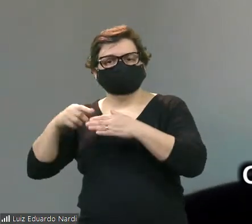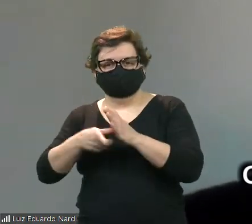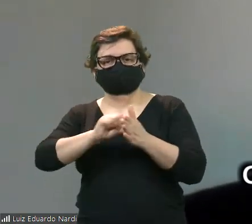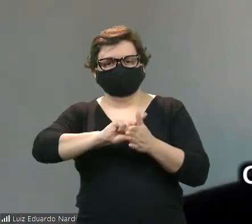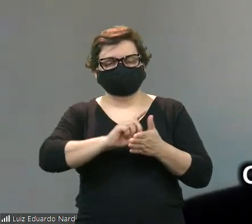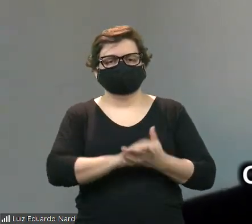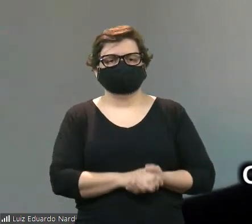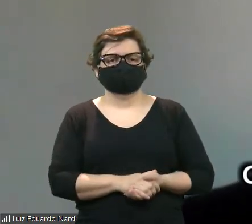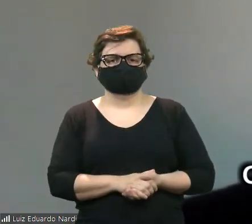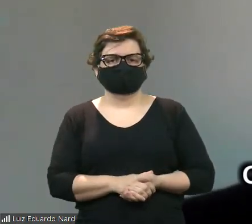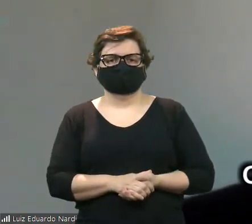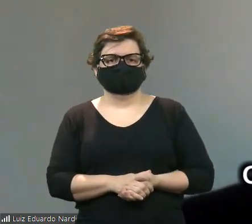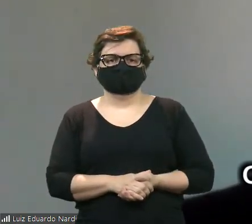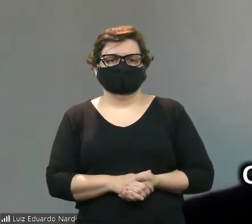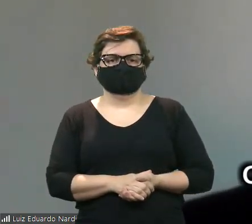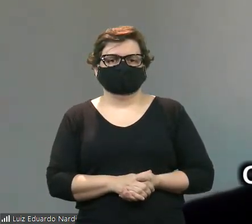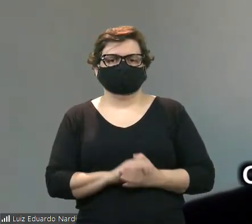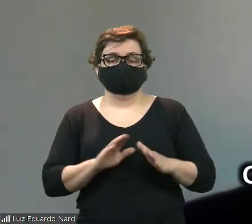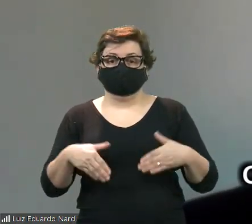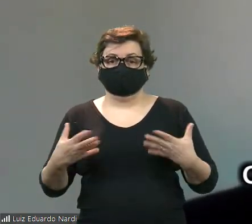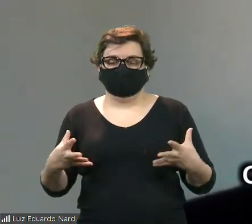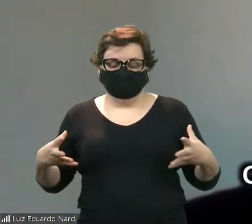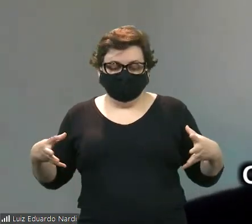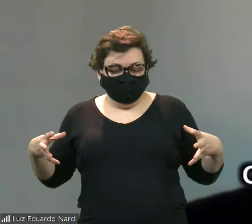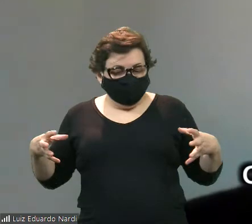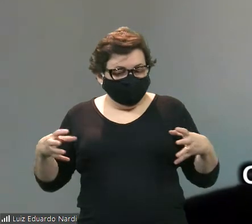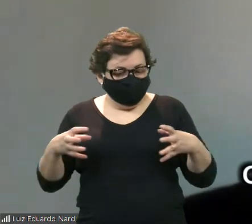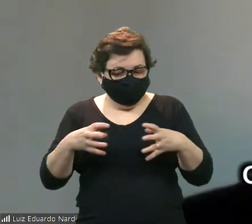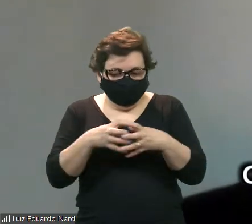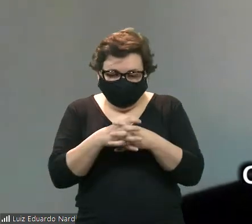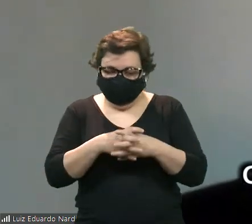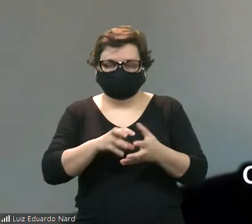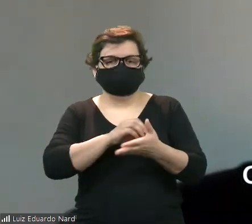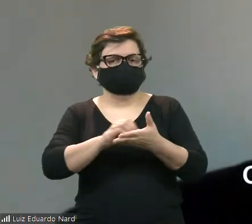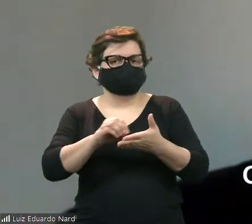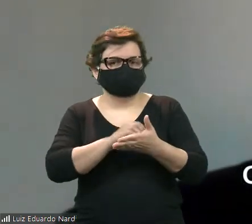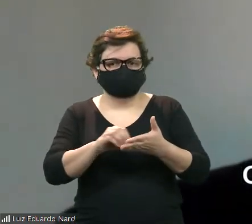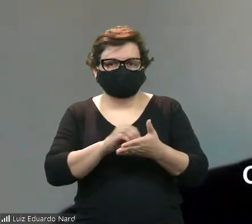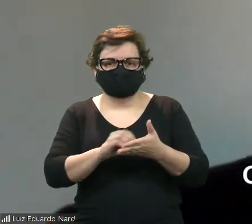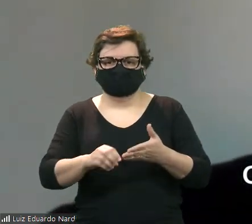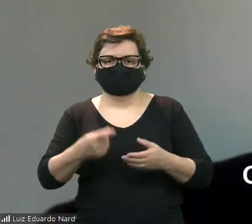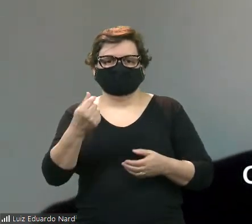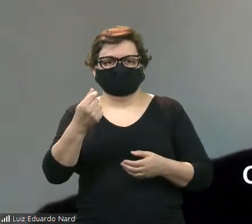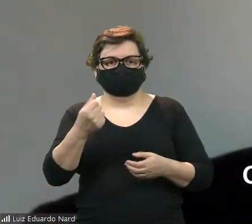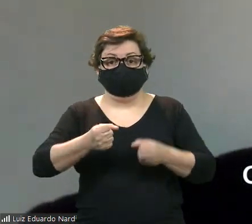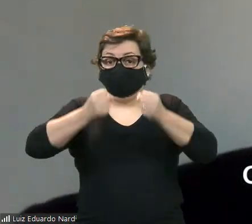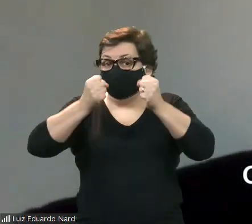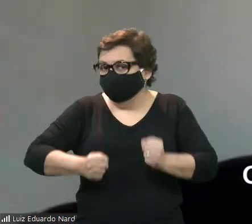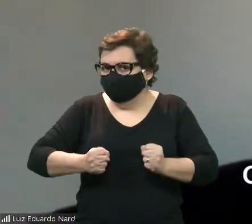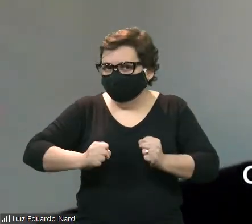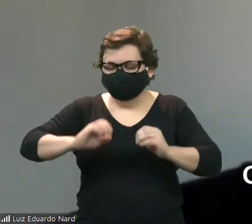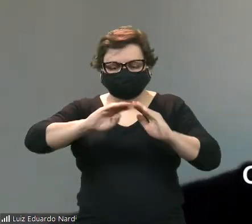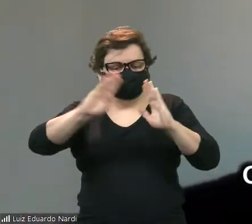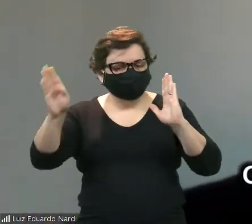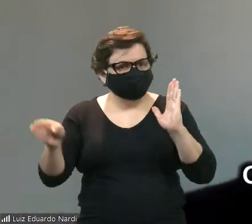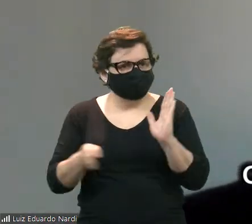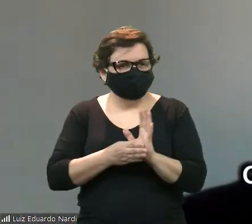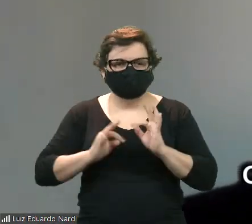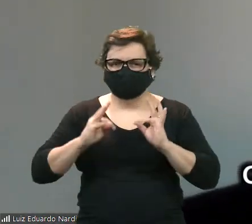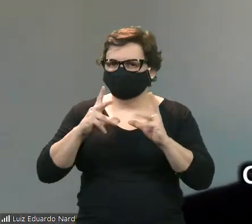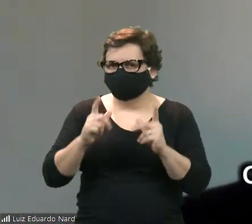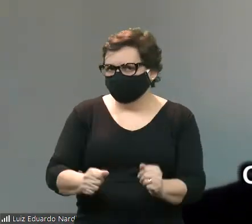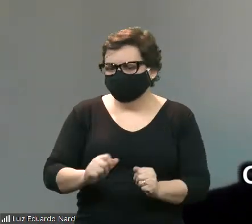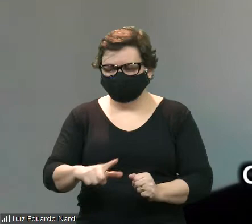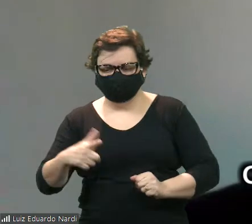votado. Isso concentra na Secretaria da Fazenda um poder total sobre as outras